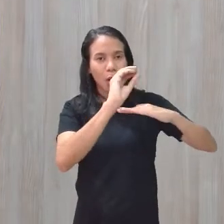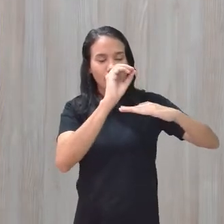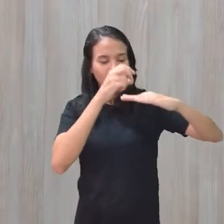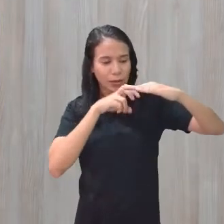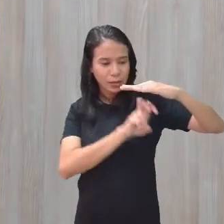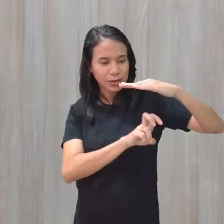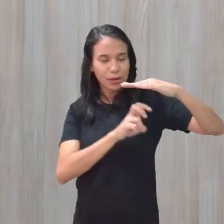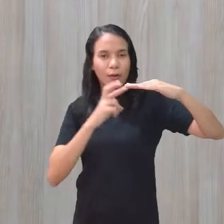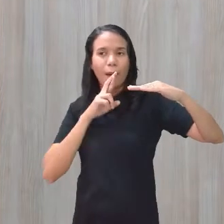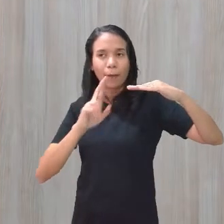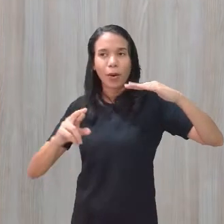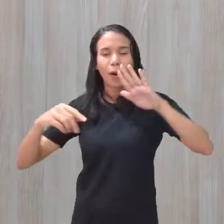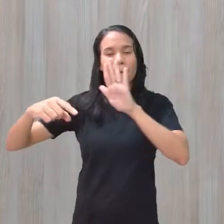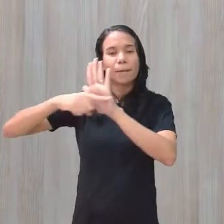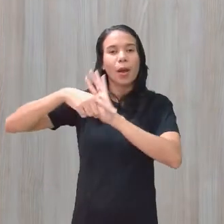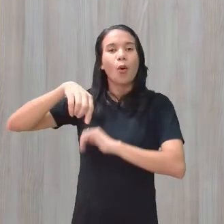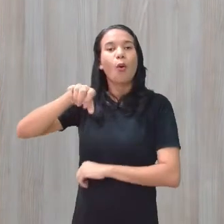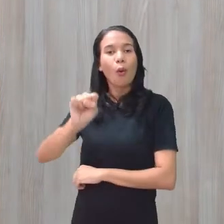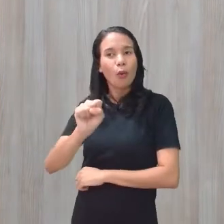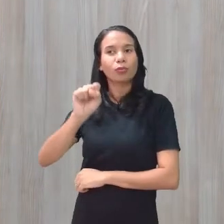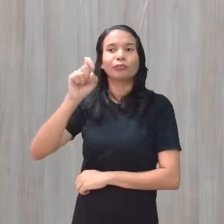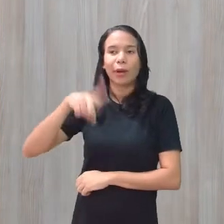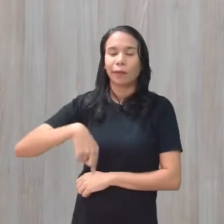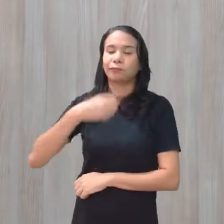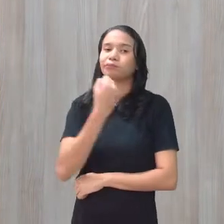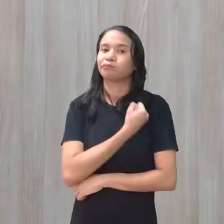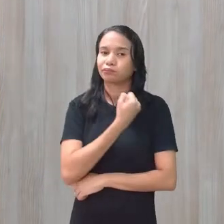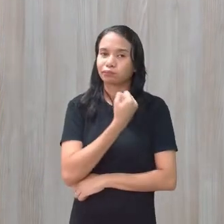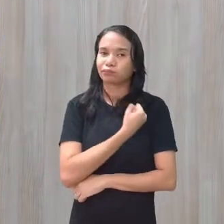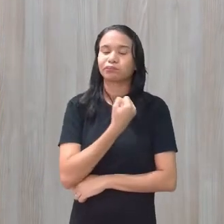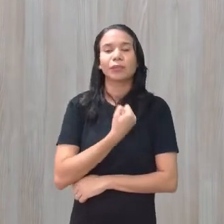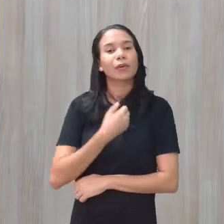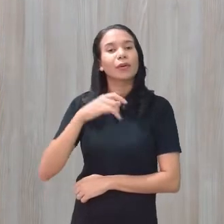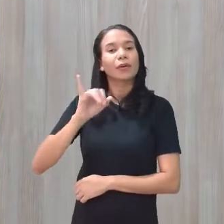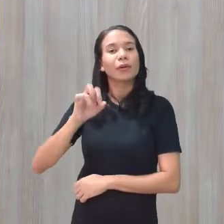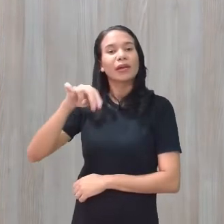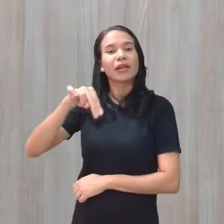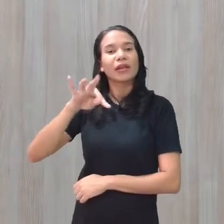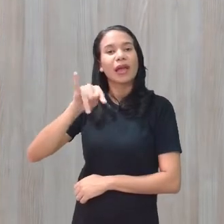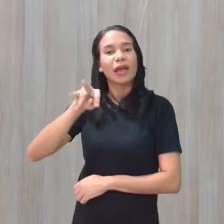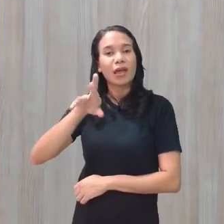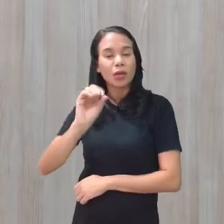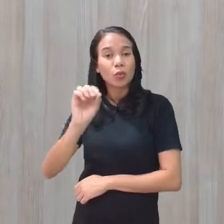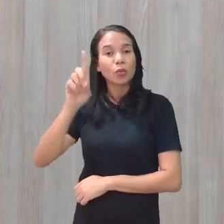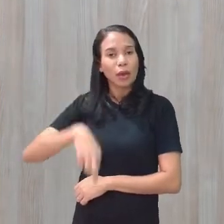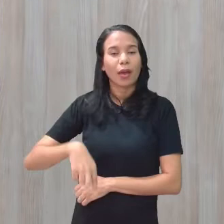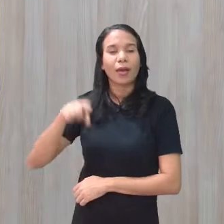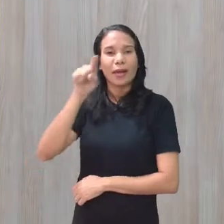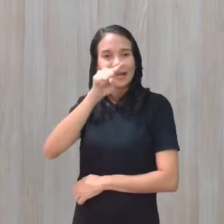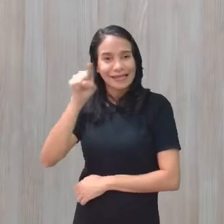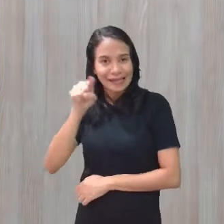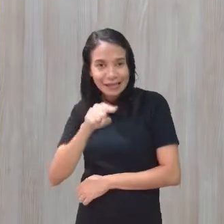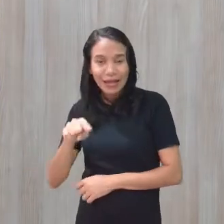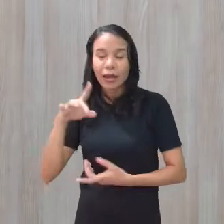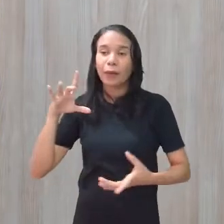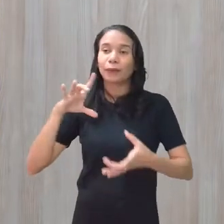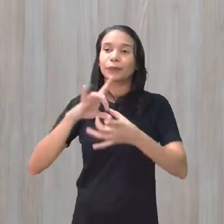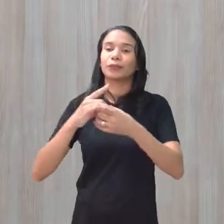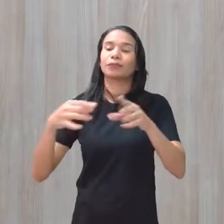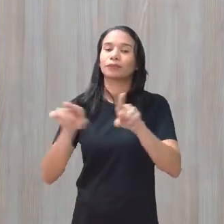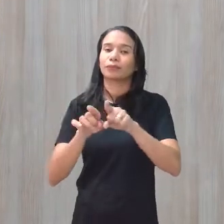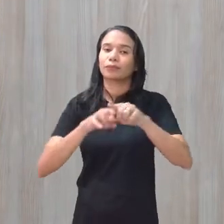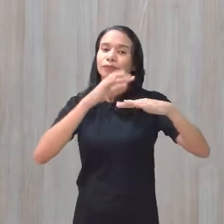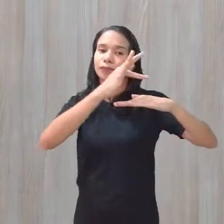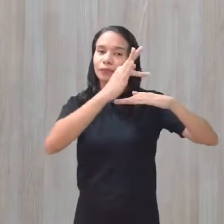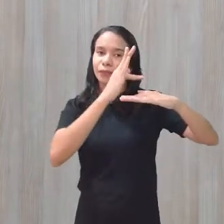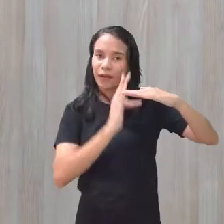menos 8. Menos 8 é um número inteiro. E eu posso escrever o menos 8, que é um número inteiro, na forma de